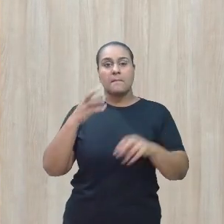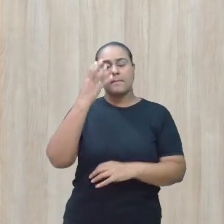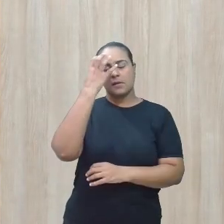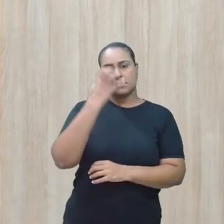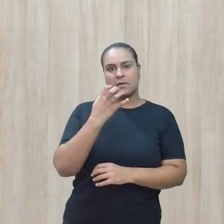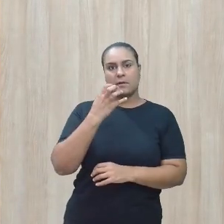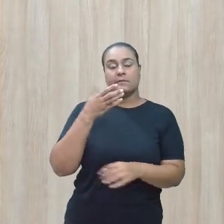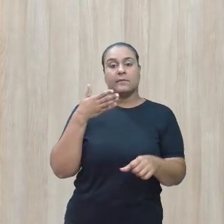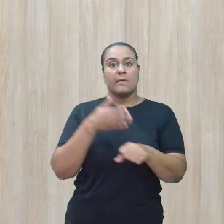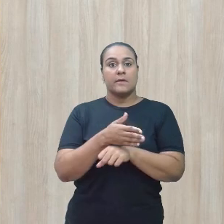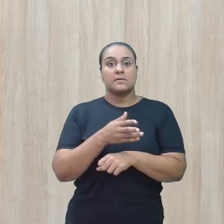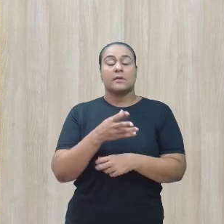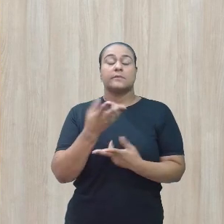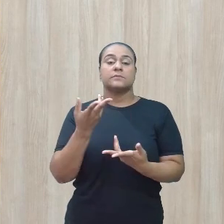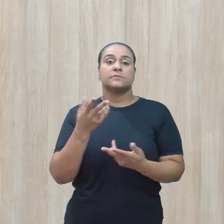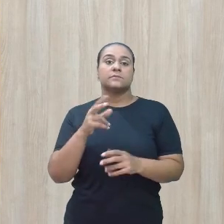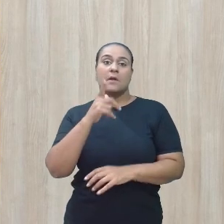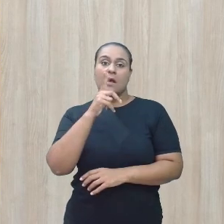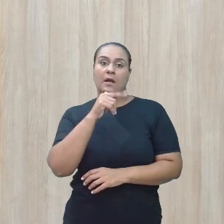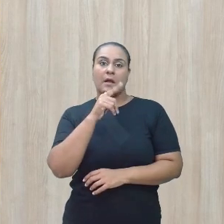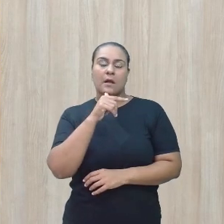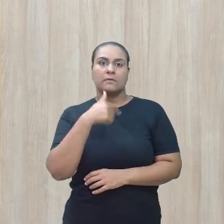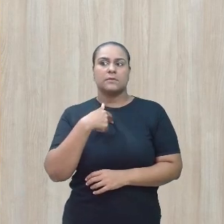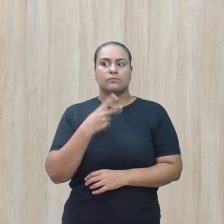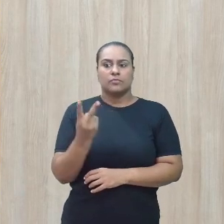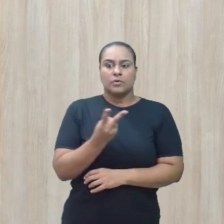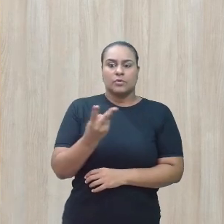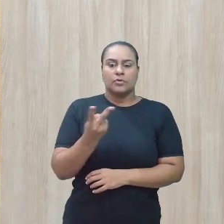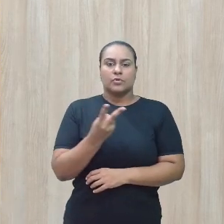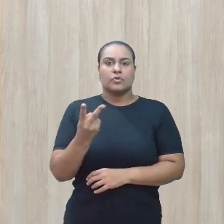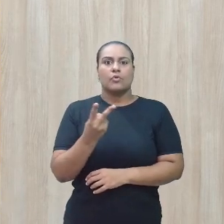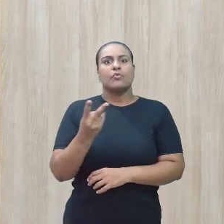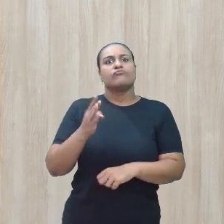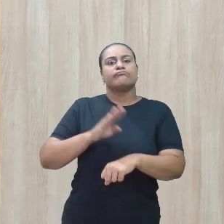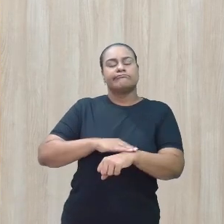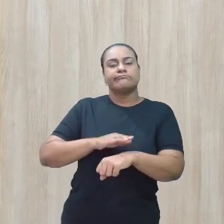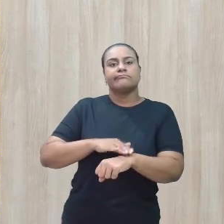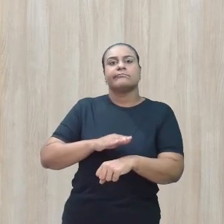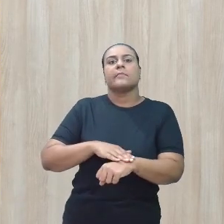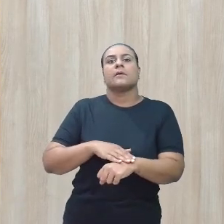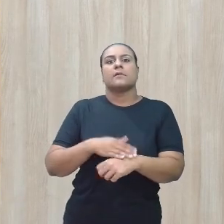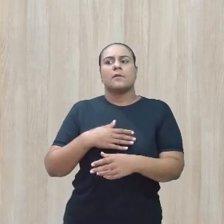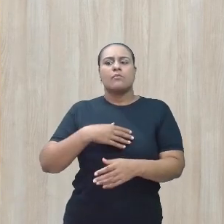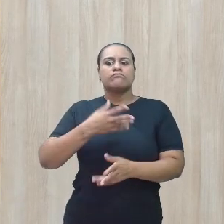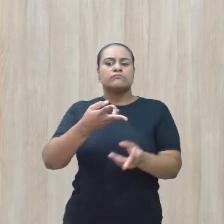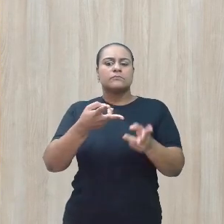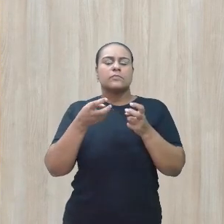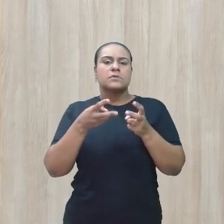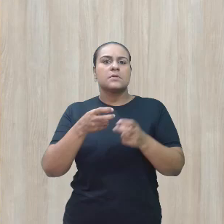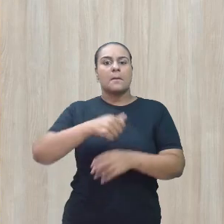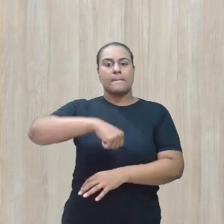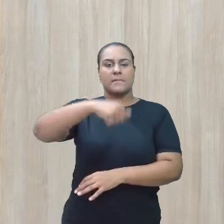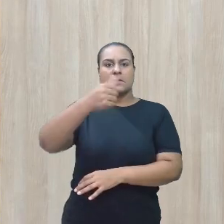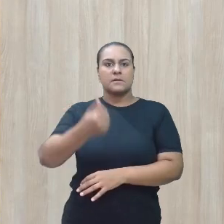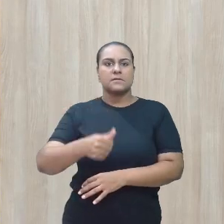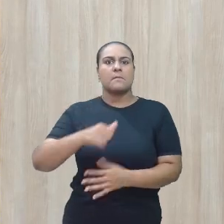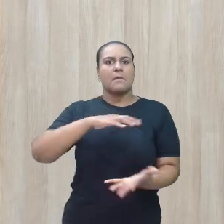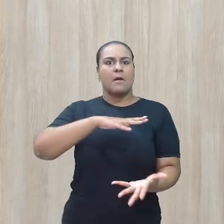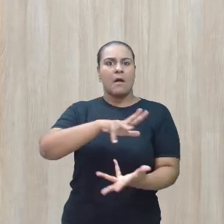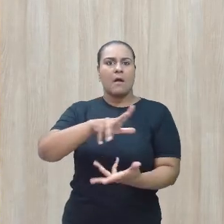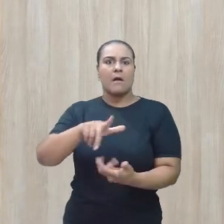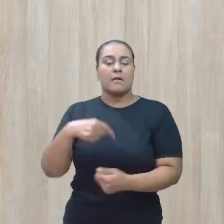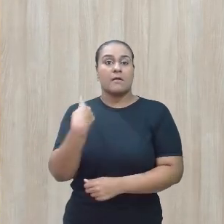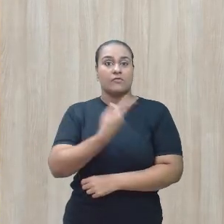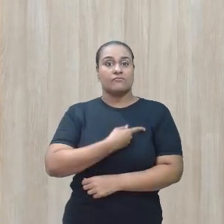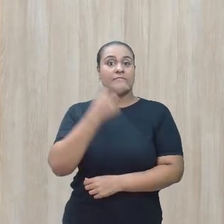duas situações, eu consigo utilizar a estatística para analisar o mundo ao meu redor e tomar as decisões em relação a esse